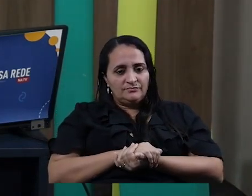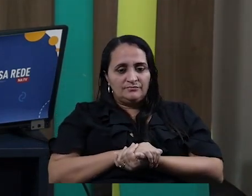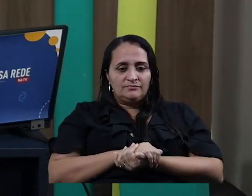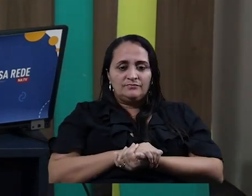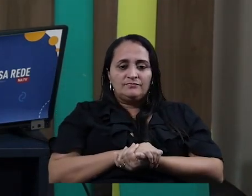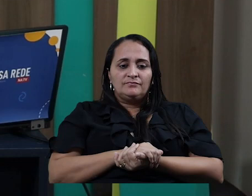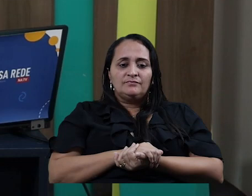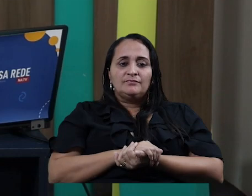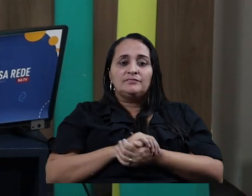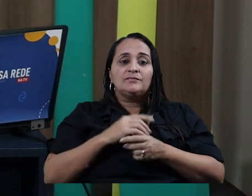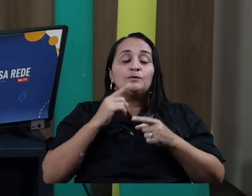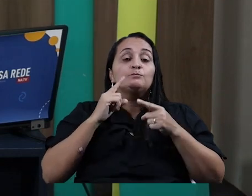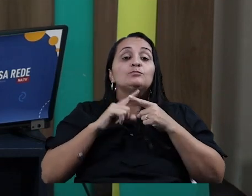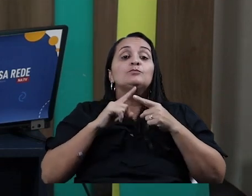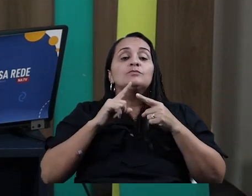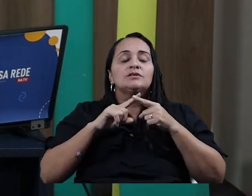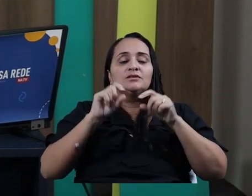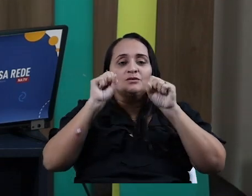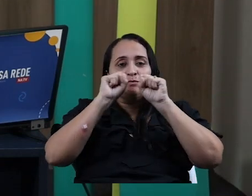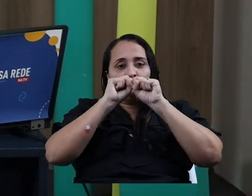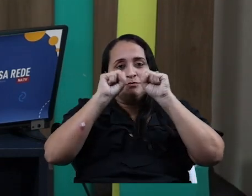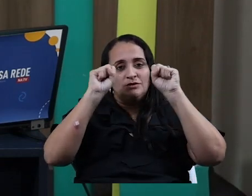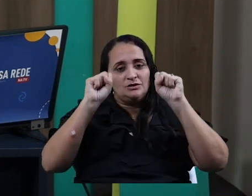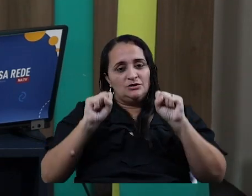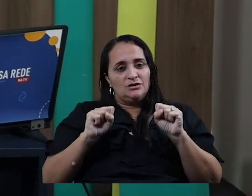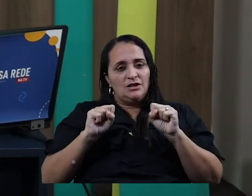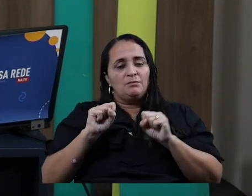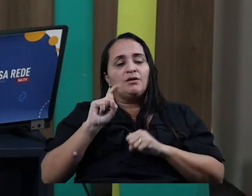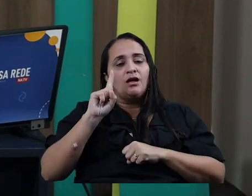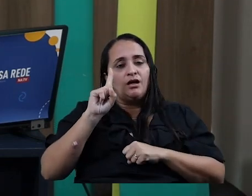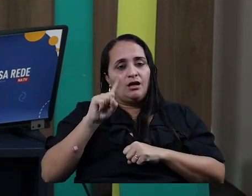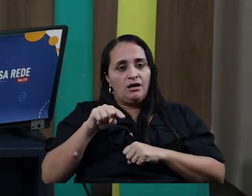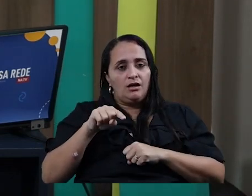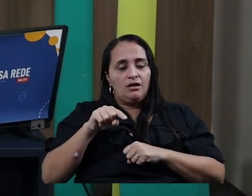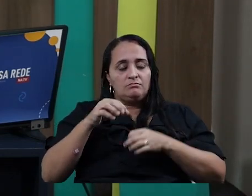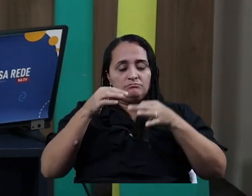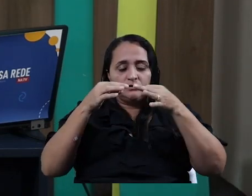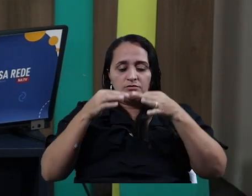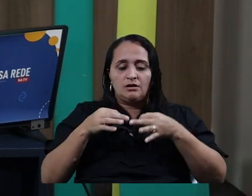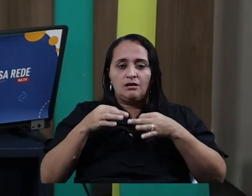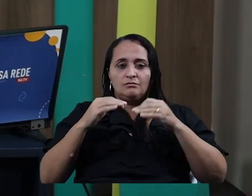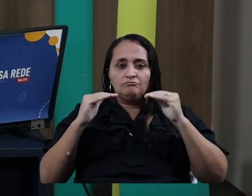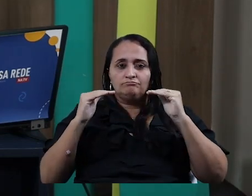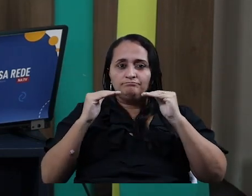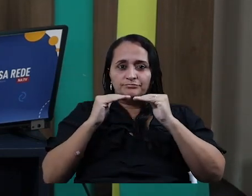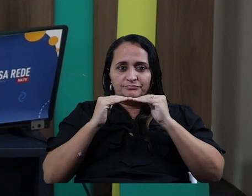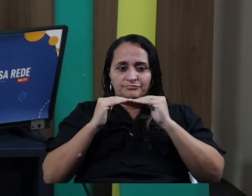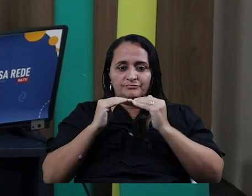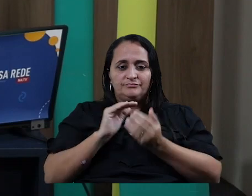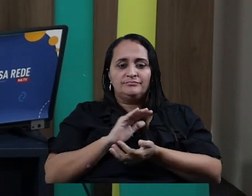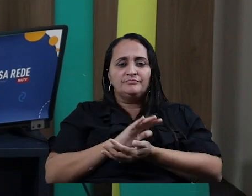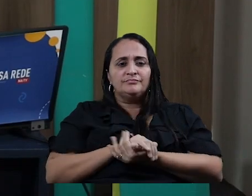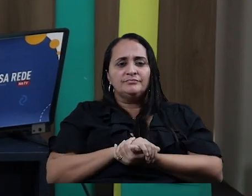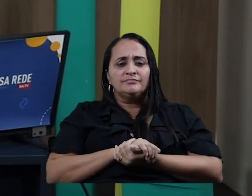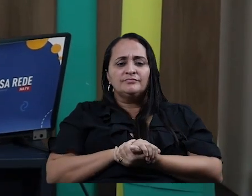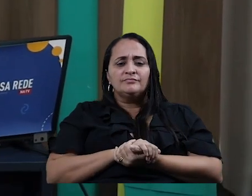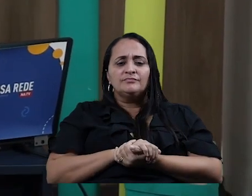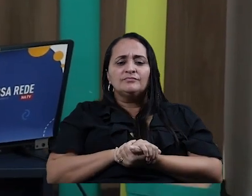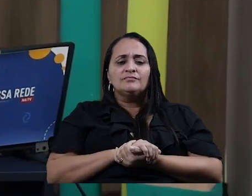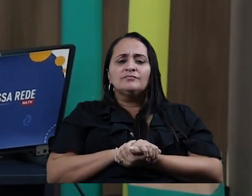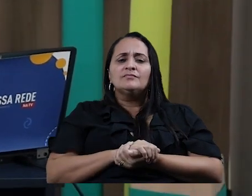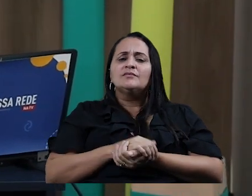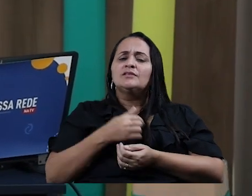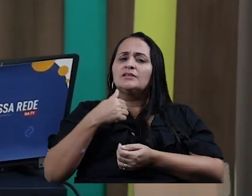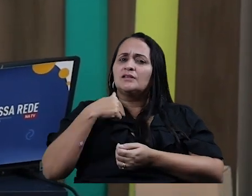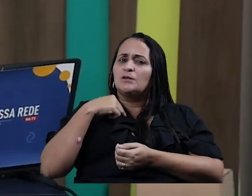na nossa fala, porque o nosso sistema numérico é posicional, tá bom? Então, para encurtar a conversa, eu